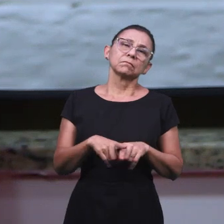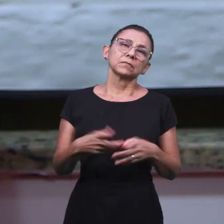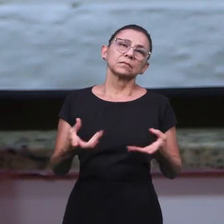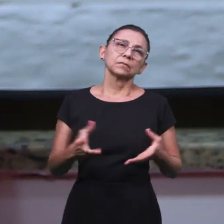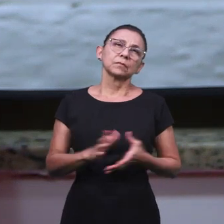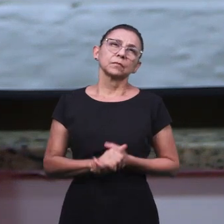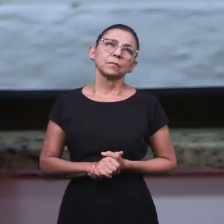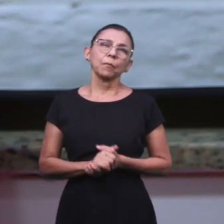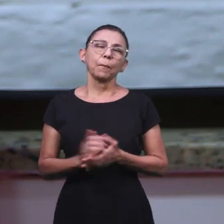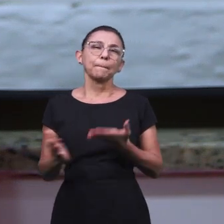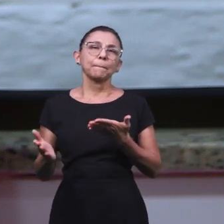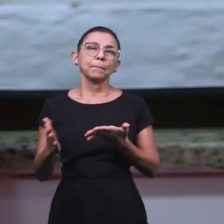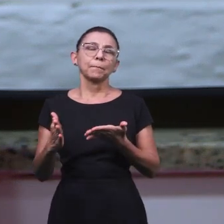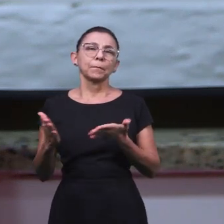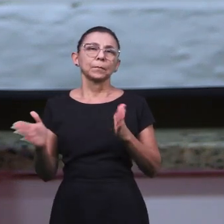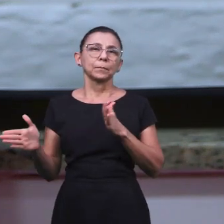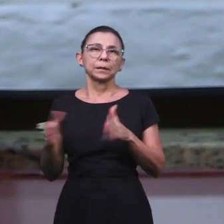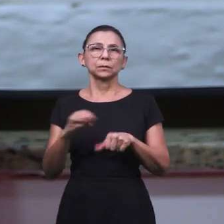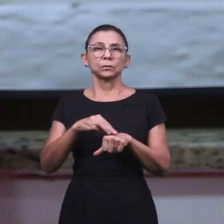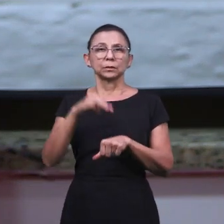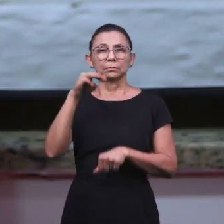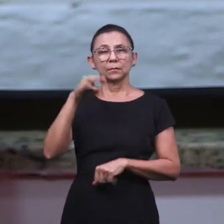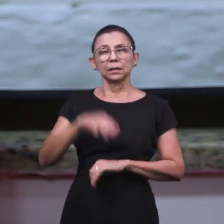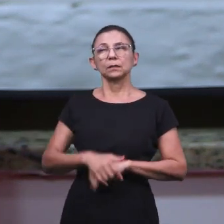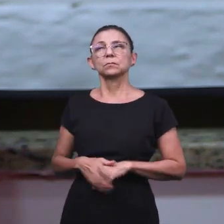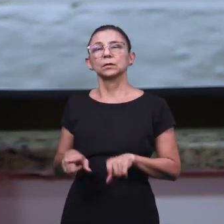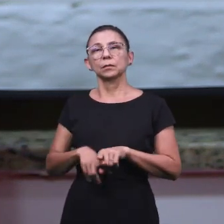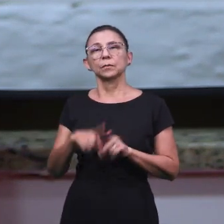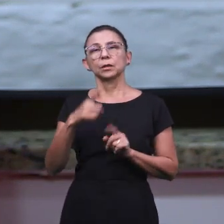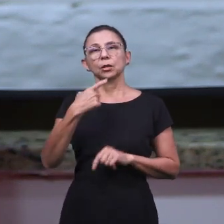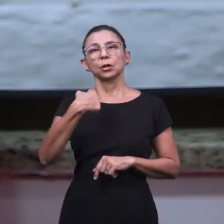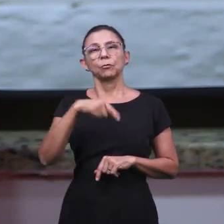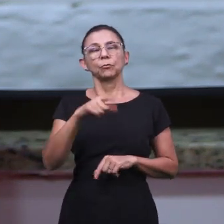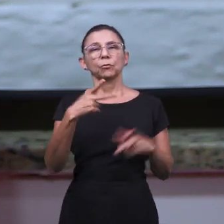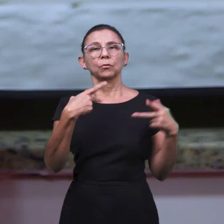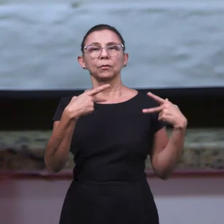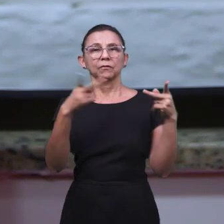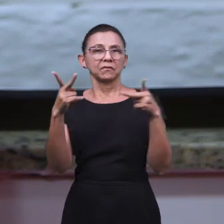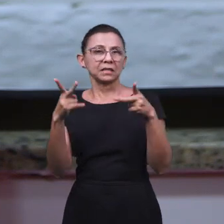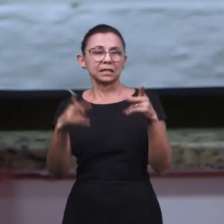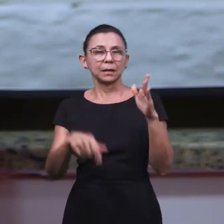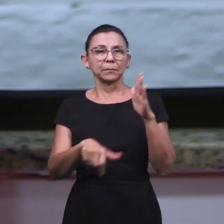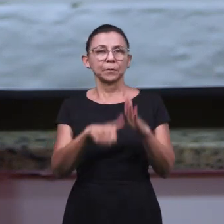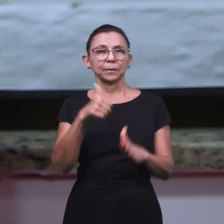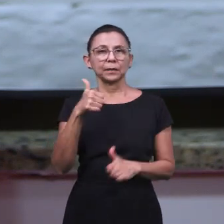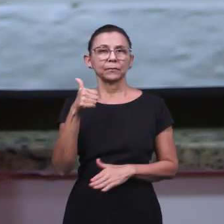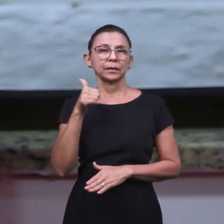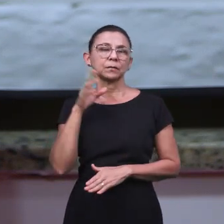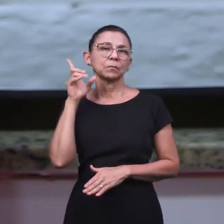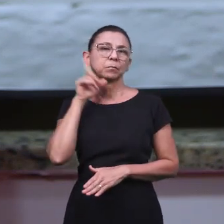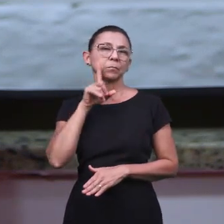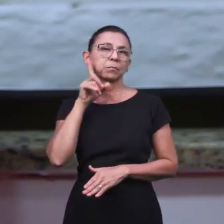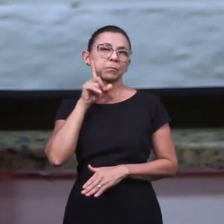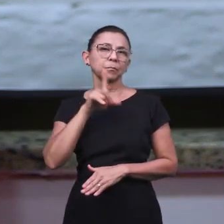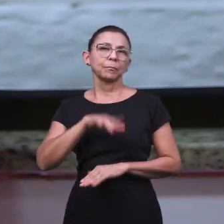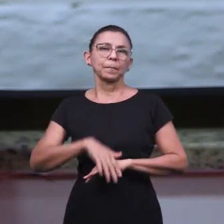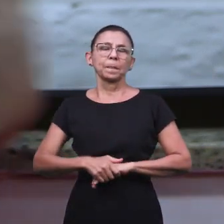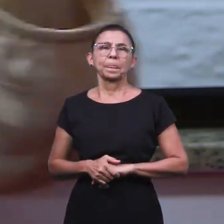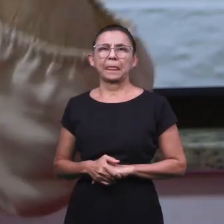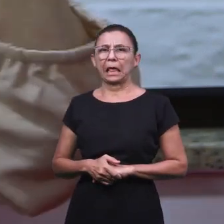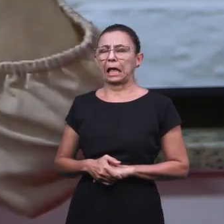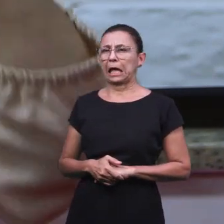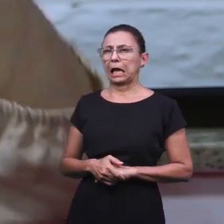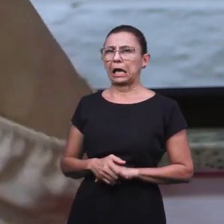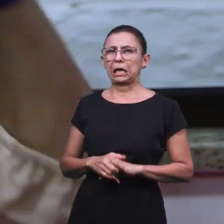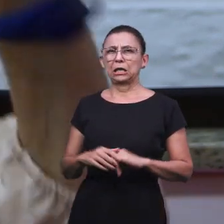o mestrado, eu fui aos Estados Unidos pela primeira vez. Cheguei lá, fui assistir uma convenção dos organistas americanos, que é uma